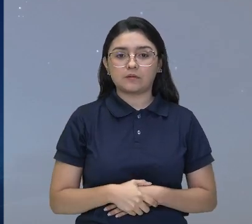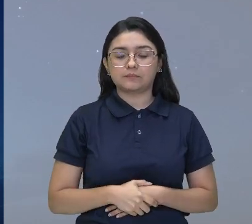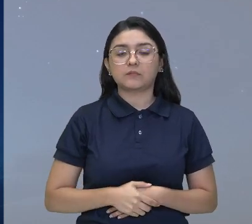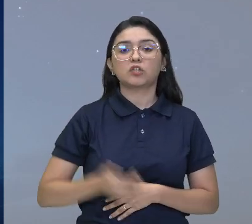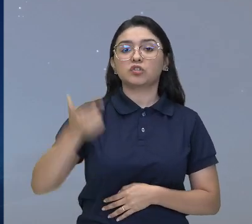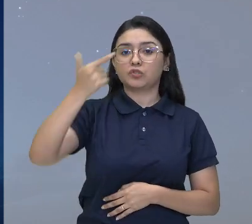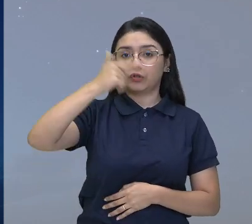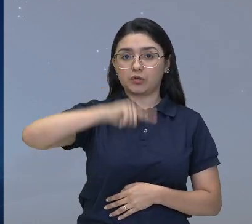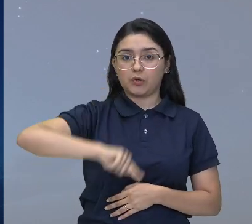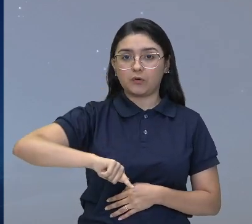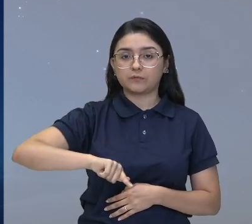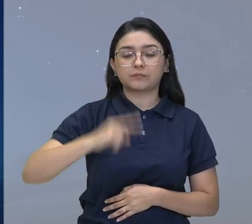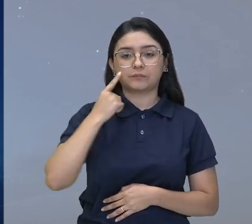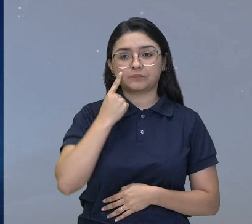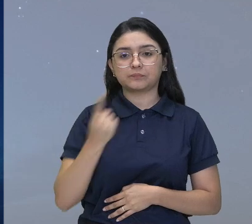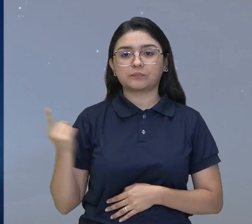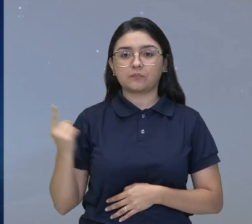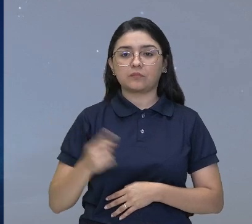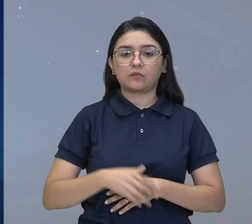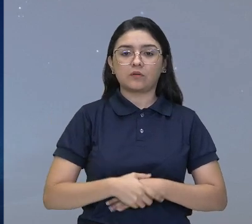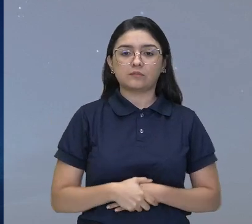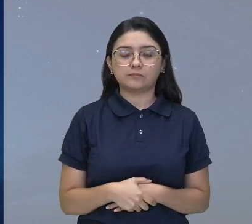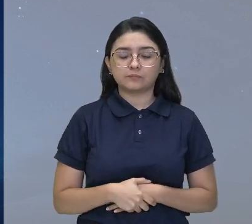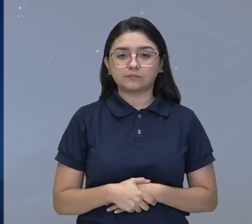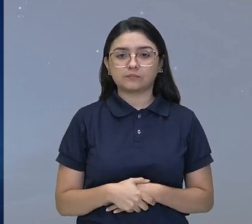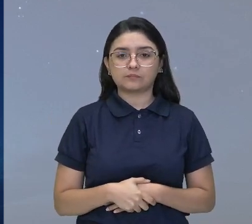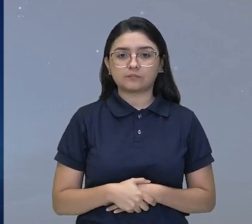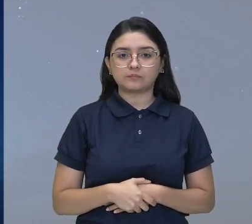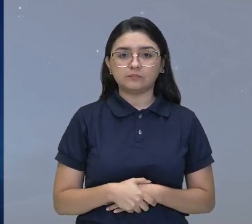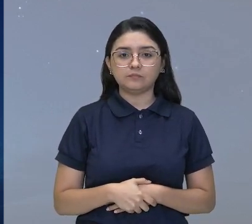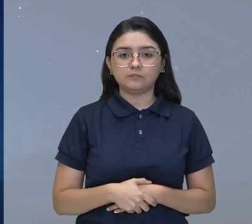Mais uma vez, expire.